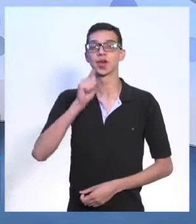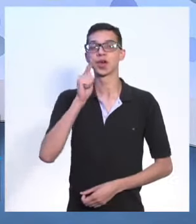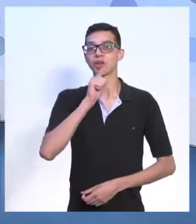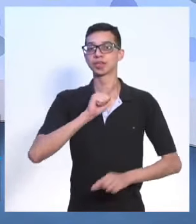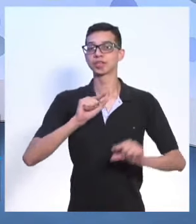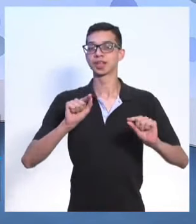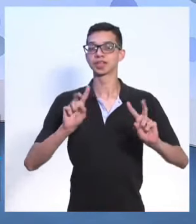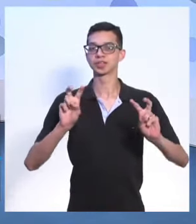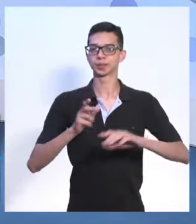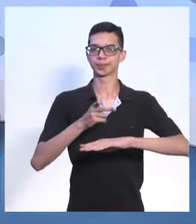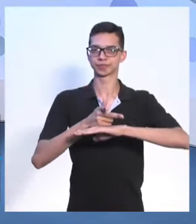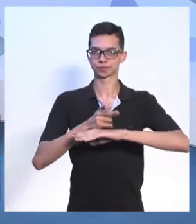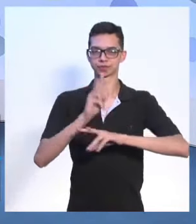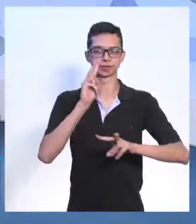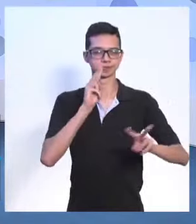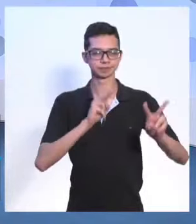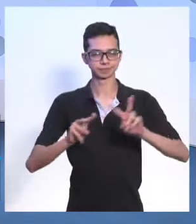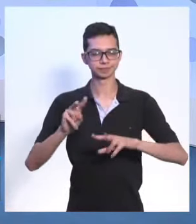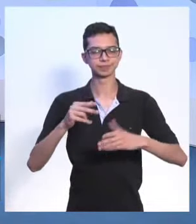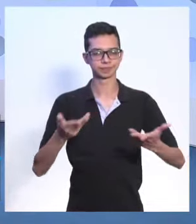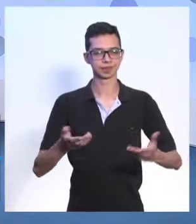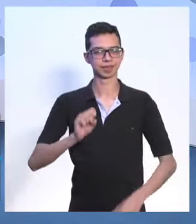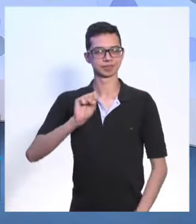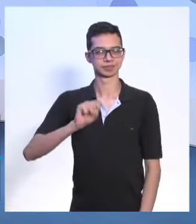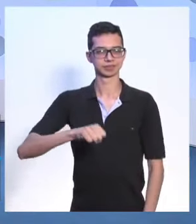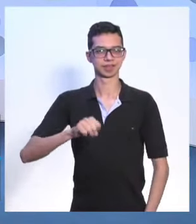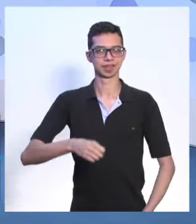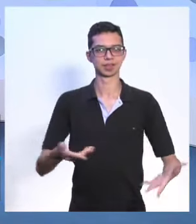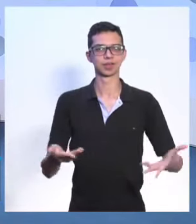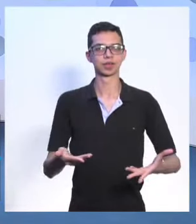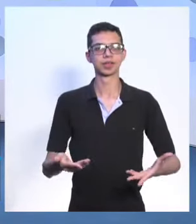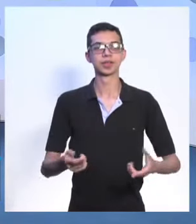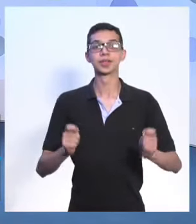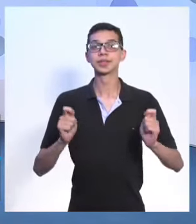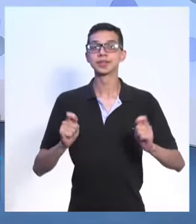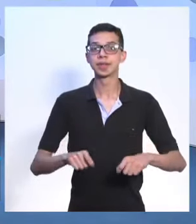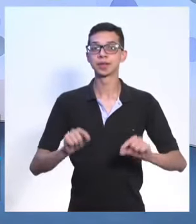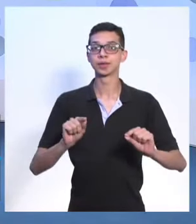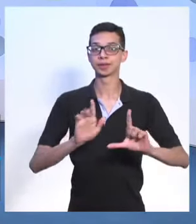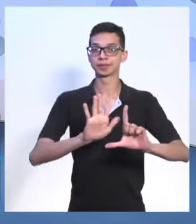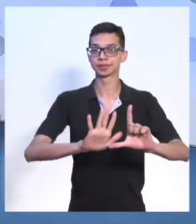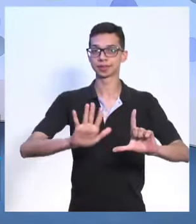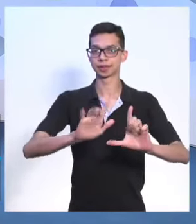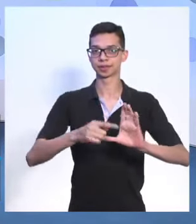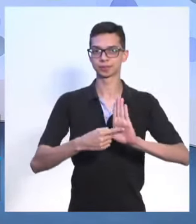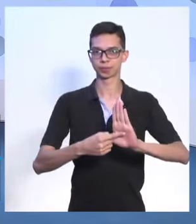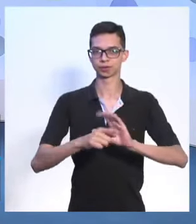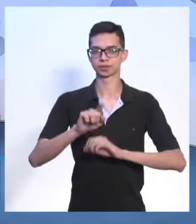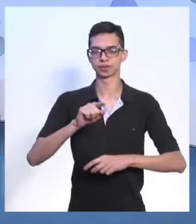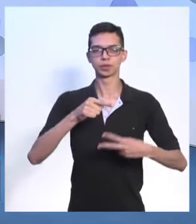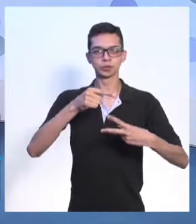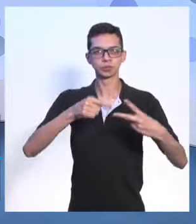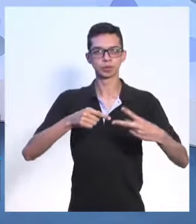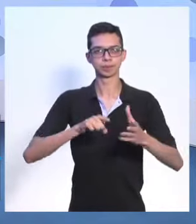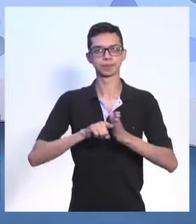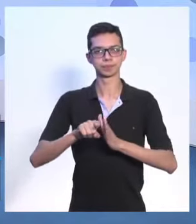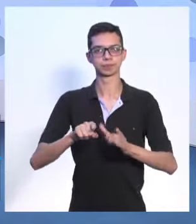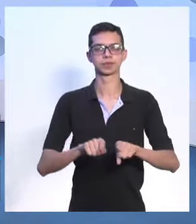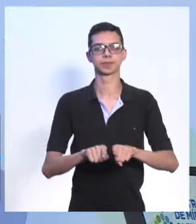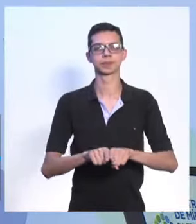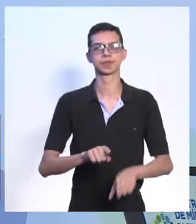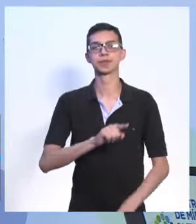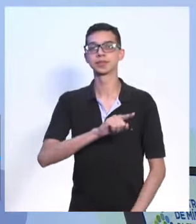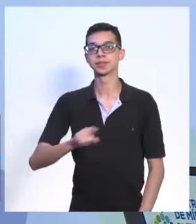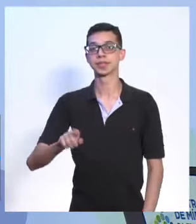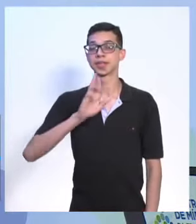uma parte do vídeo. E agora sim, então vou colocar para vocês na tela aí as duas outras perguntas e vocês vão